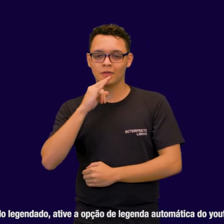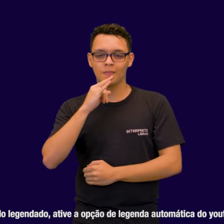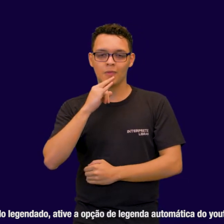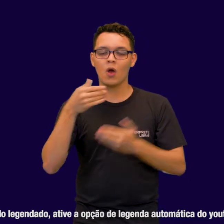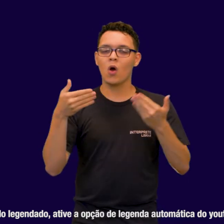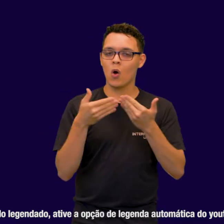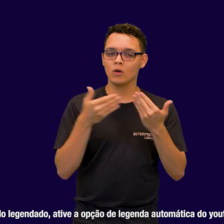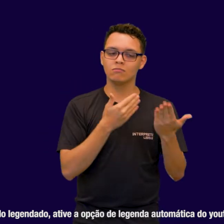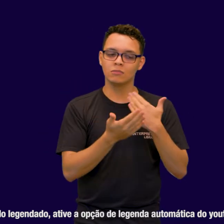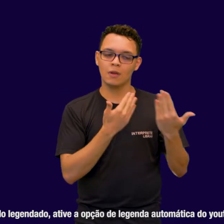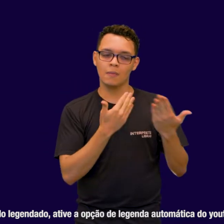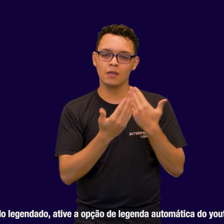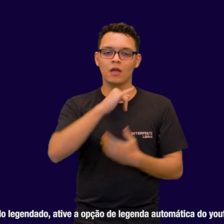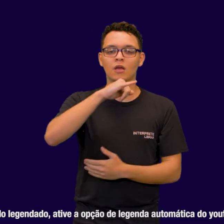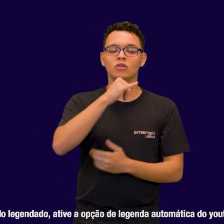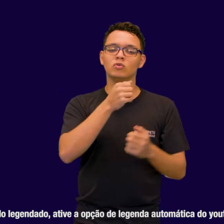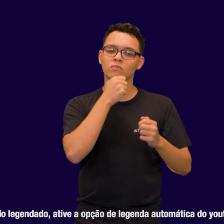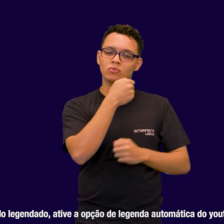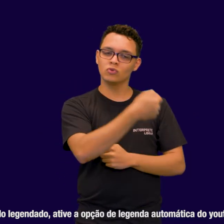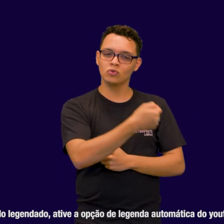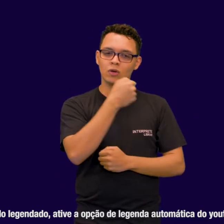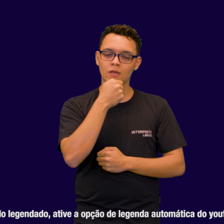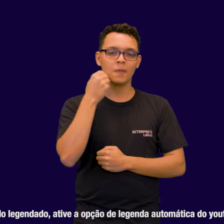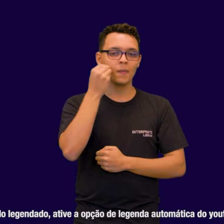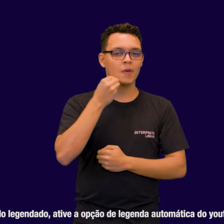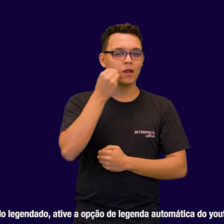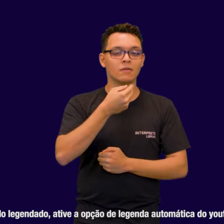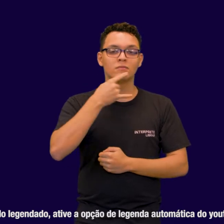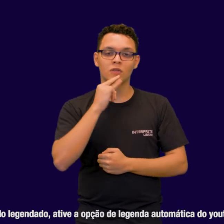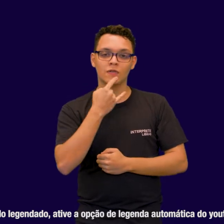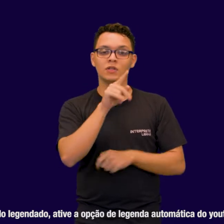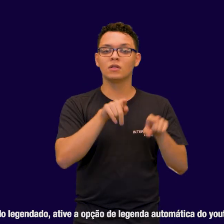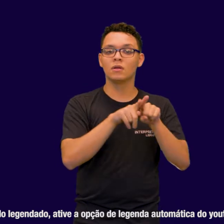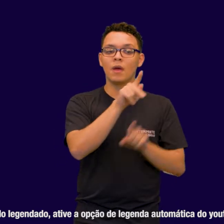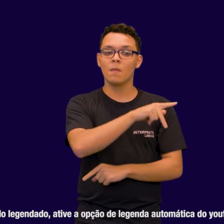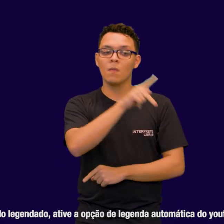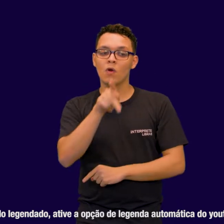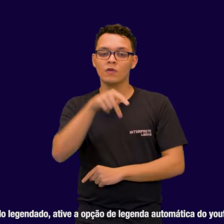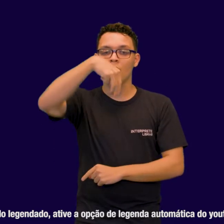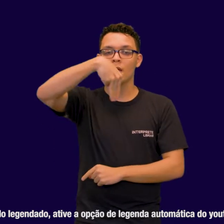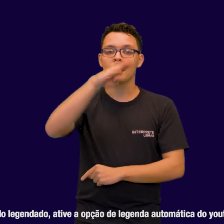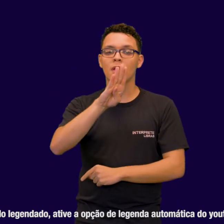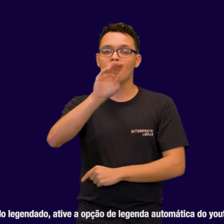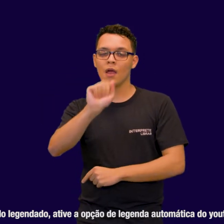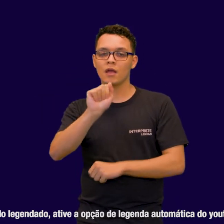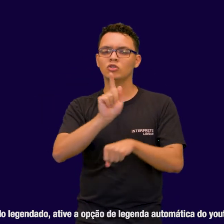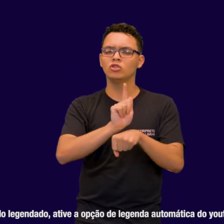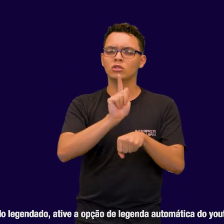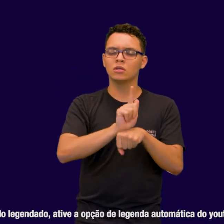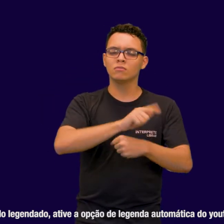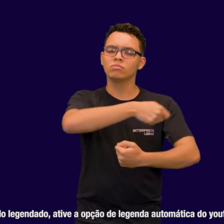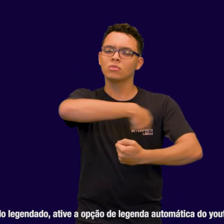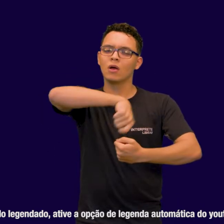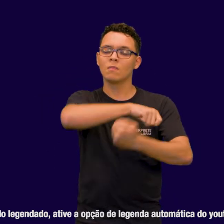Nosso bate-papo de hoje é com a jornalista, sommelier de cerveja e docente do MBA em Gestão Gastronômica e Hotelaria